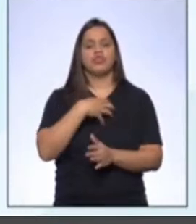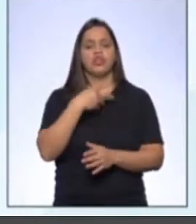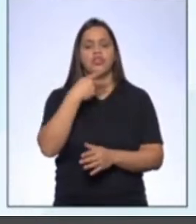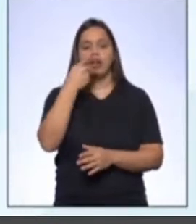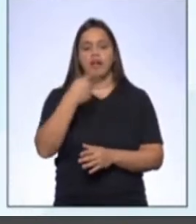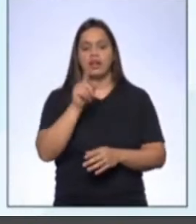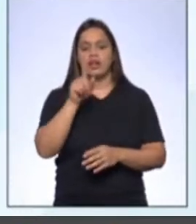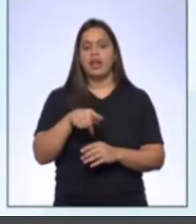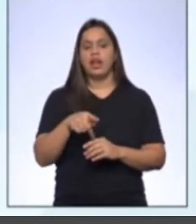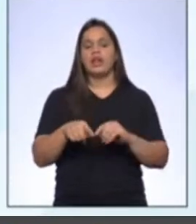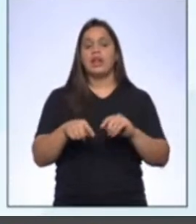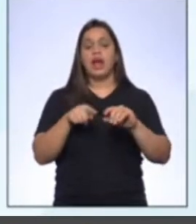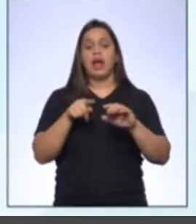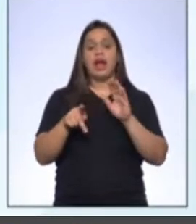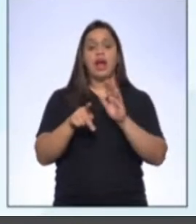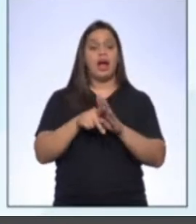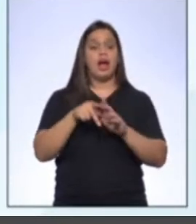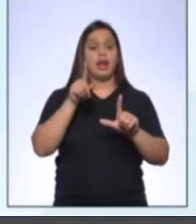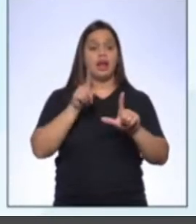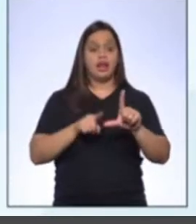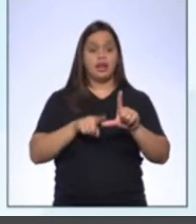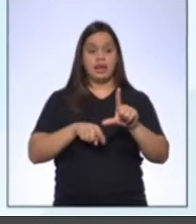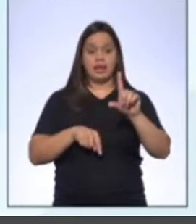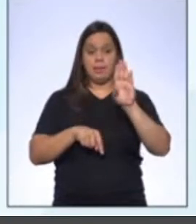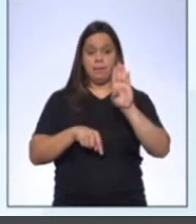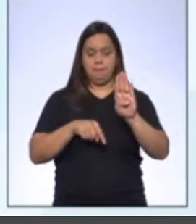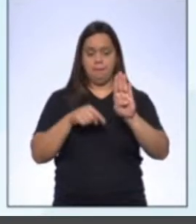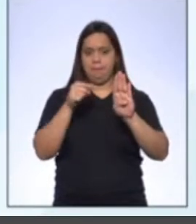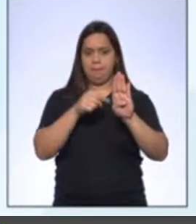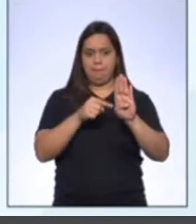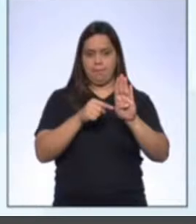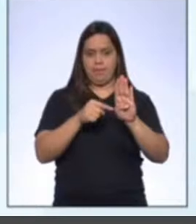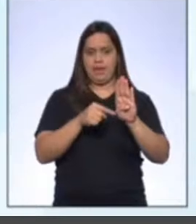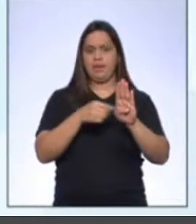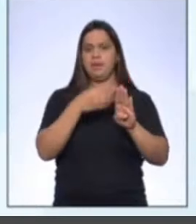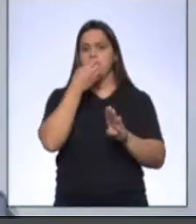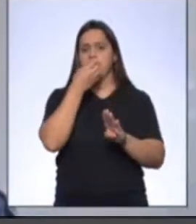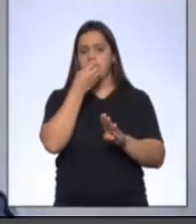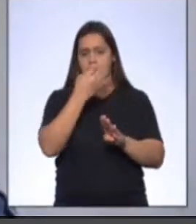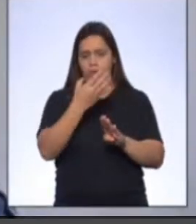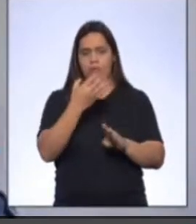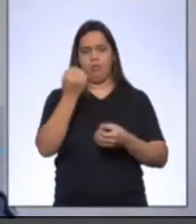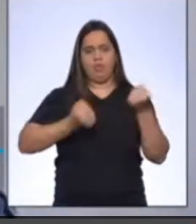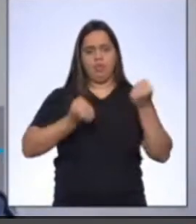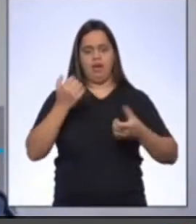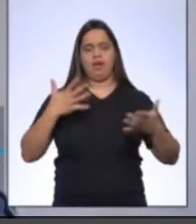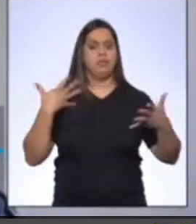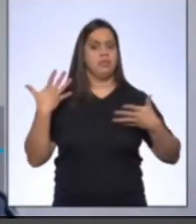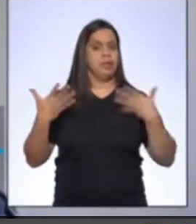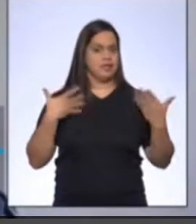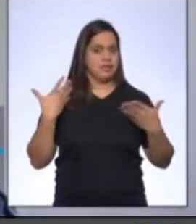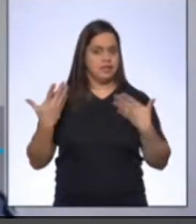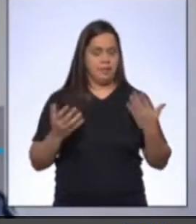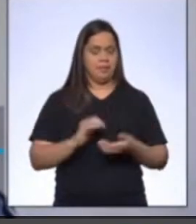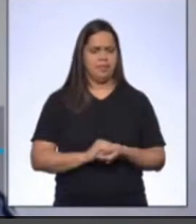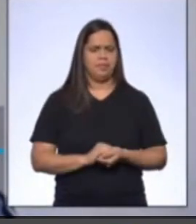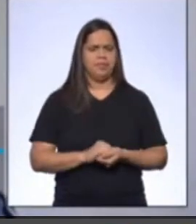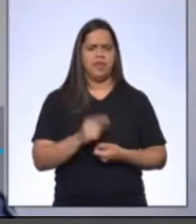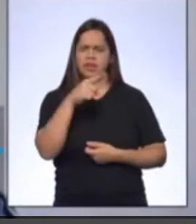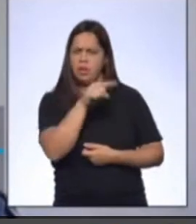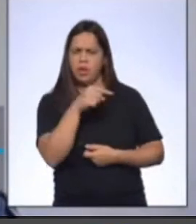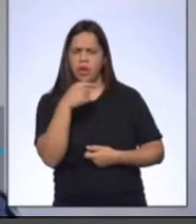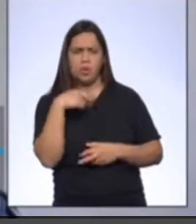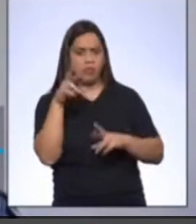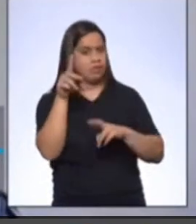de passeio, tá certo? Essa seria a alternativa correta. Eu espero que vocês tenham acertado essa daí também, tá